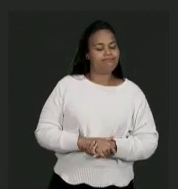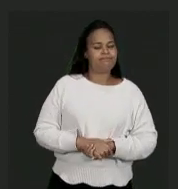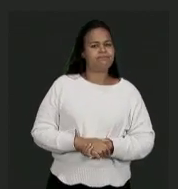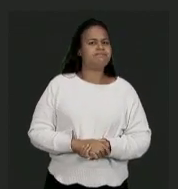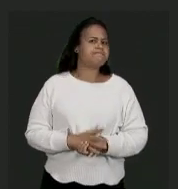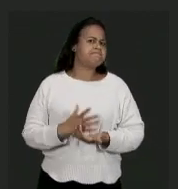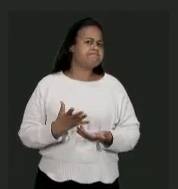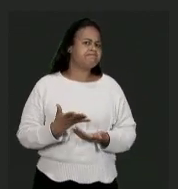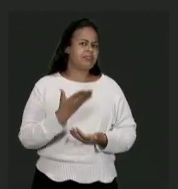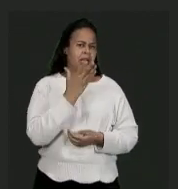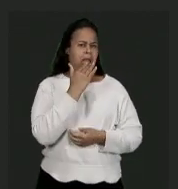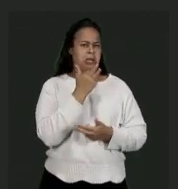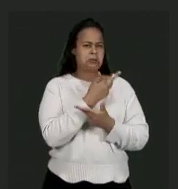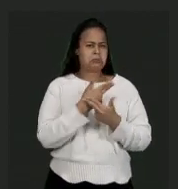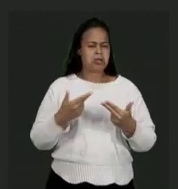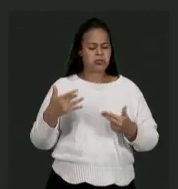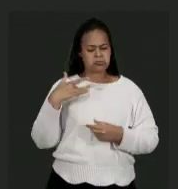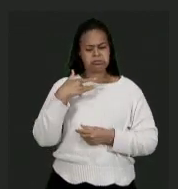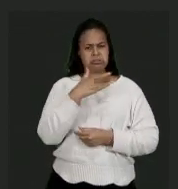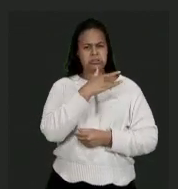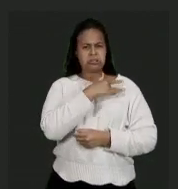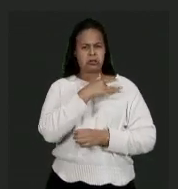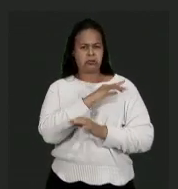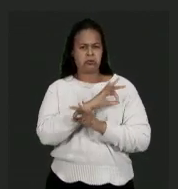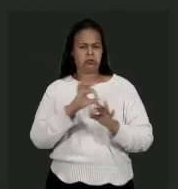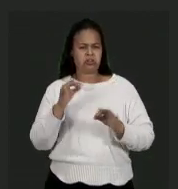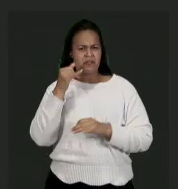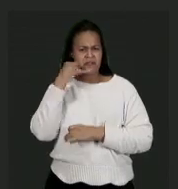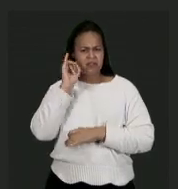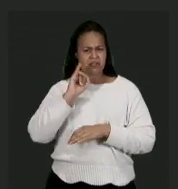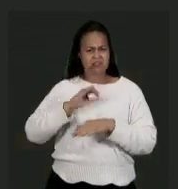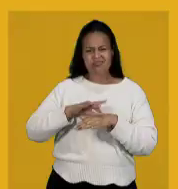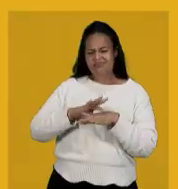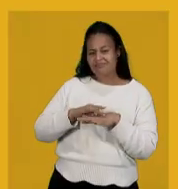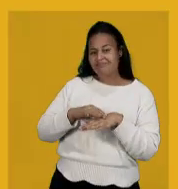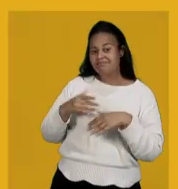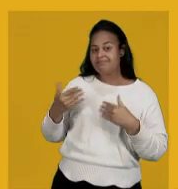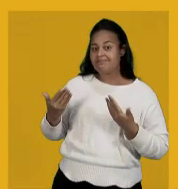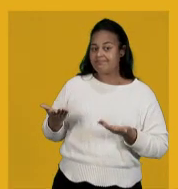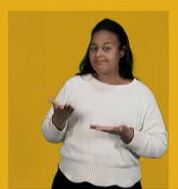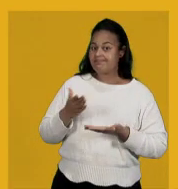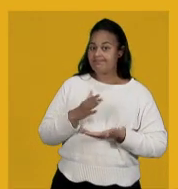que os alimentos são fonte de saúde e previnem doenças?